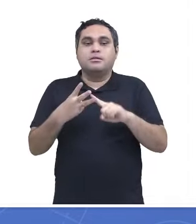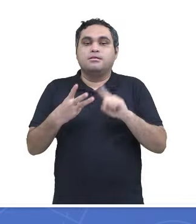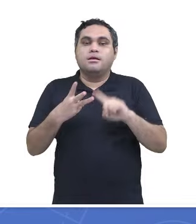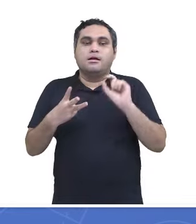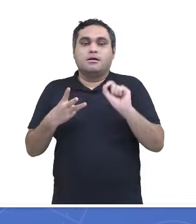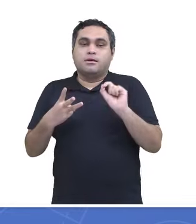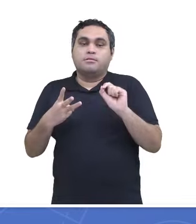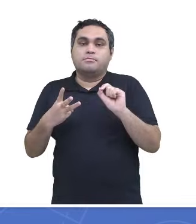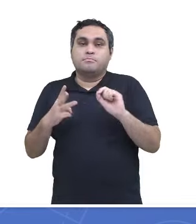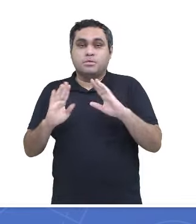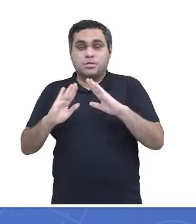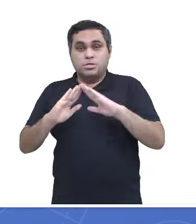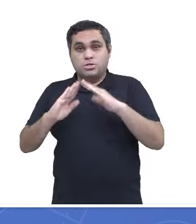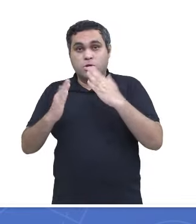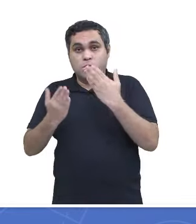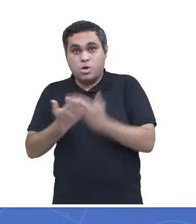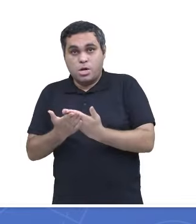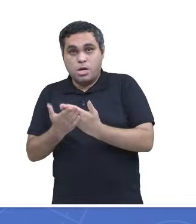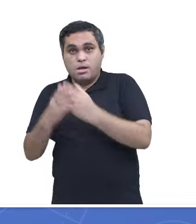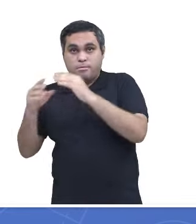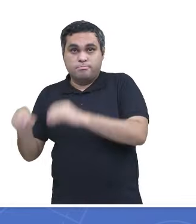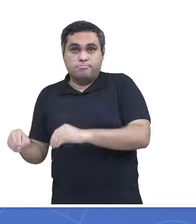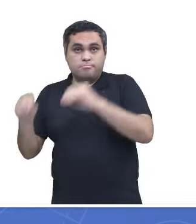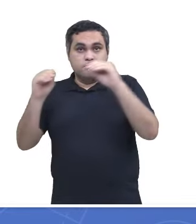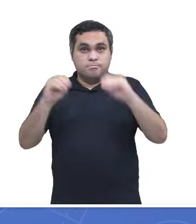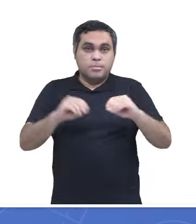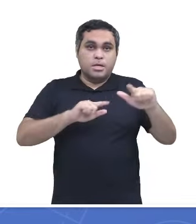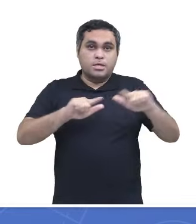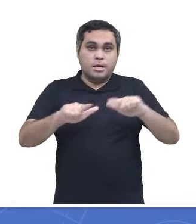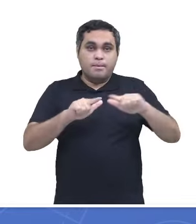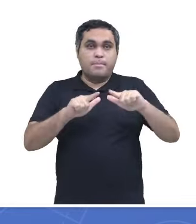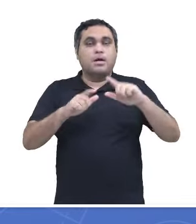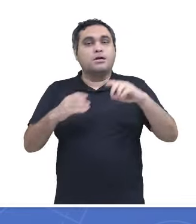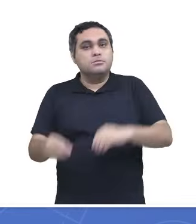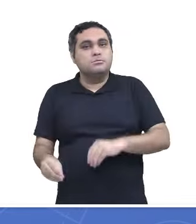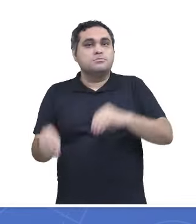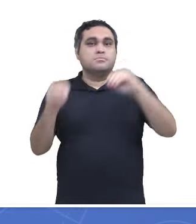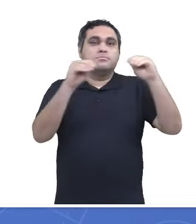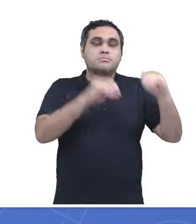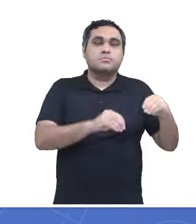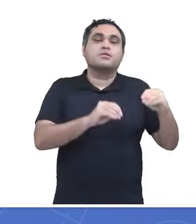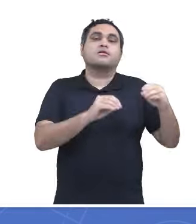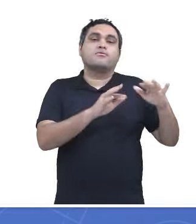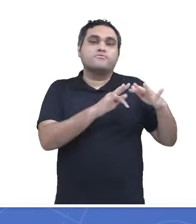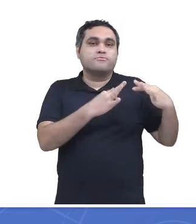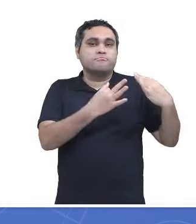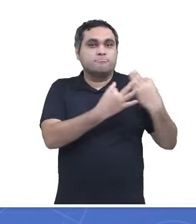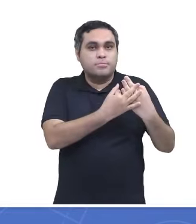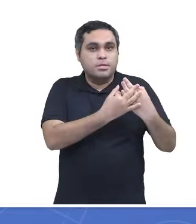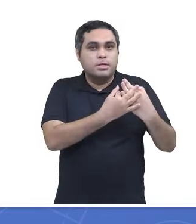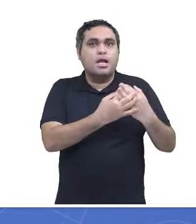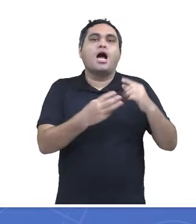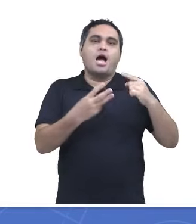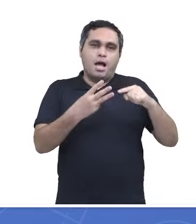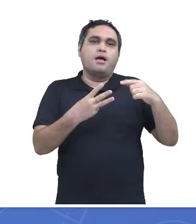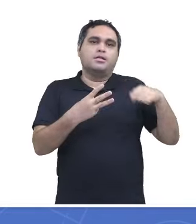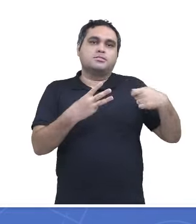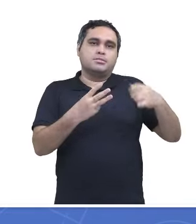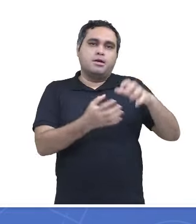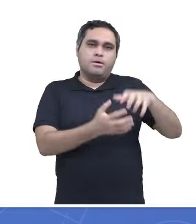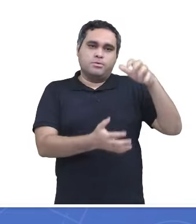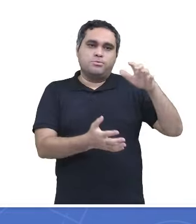saída da escola, inserção no mundo do trabalho, constituição de uma nova família. E aí ele passava a ser adulto.